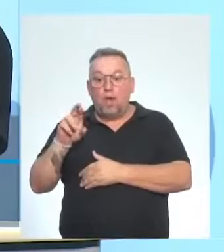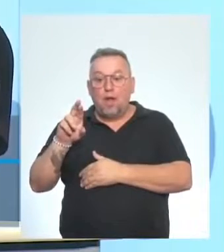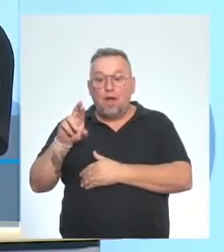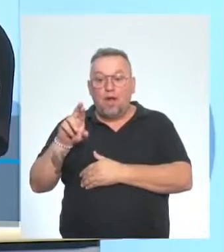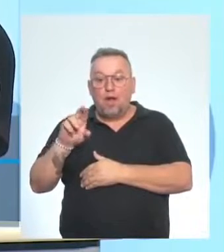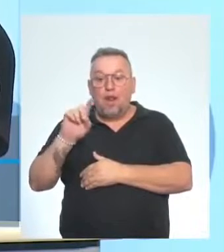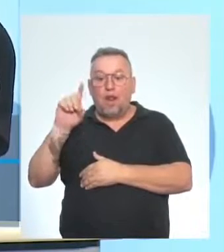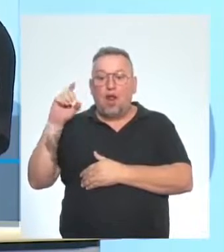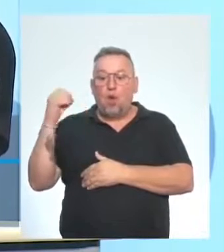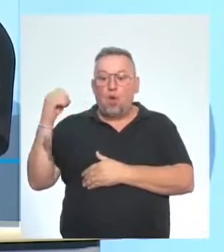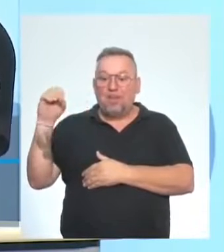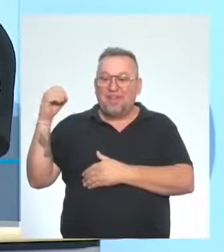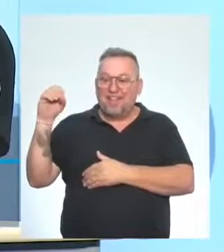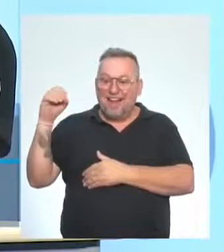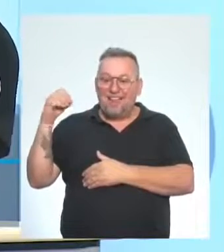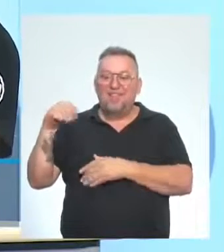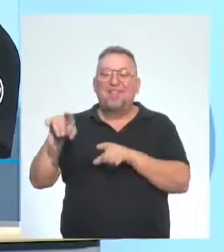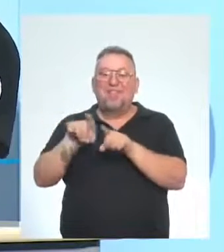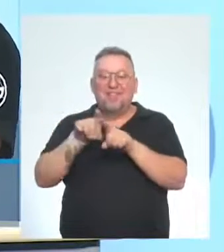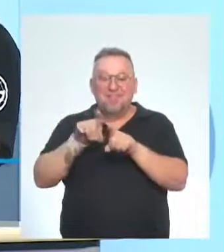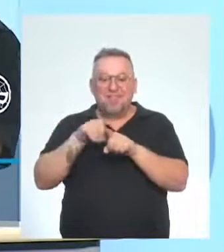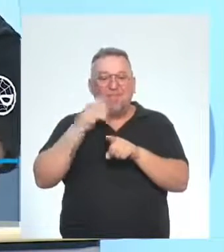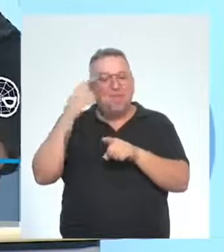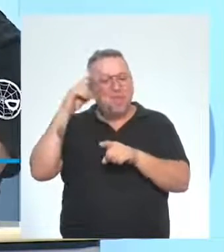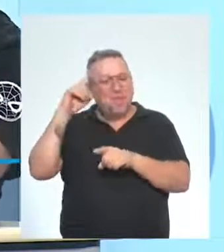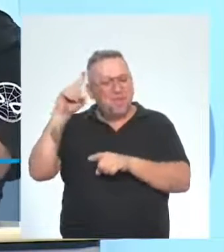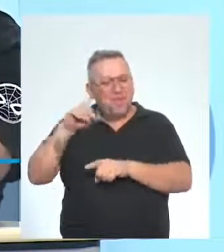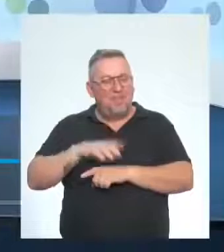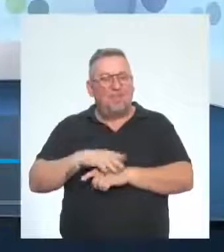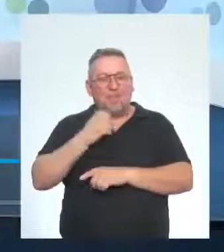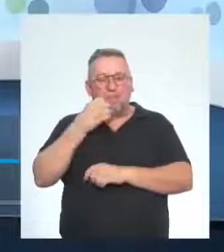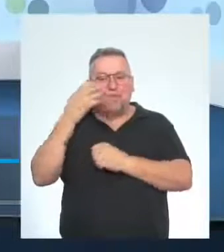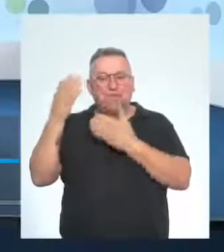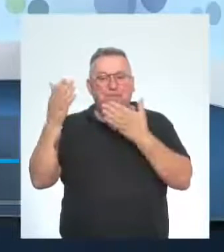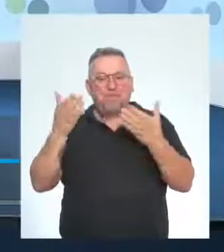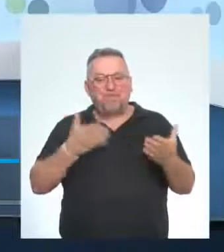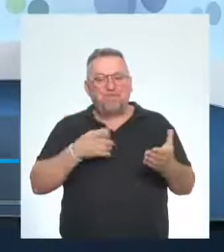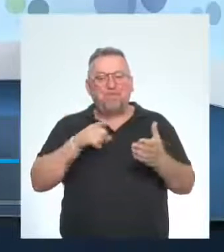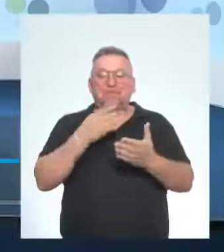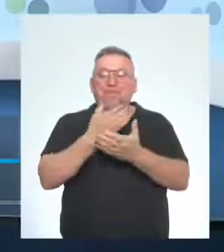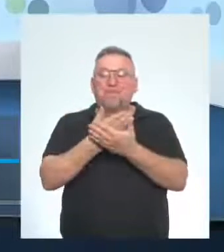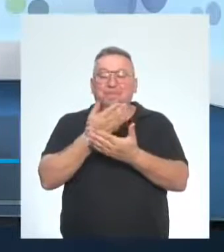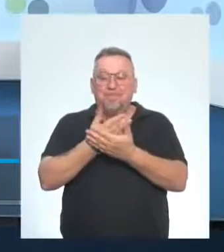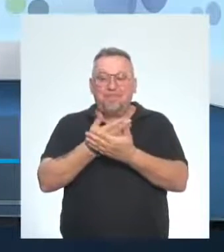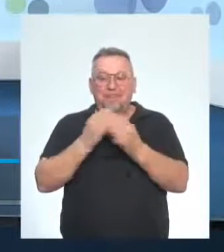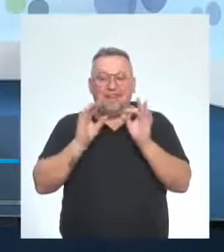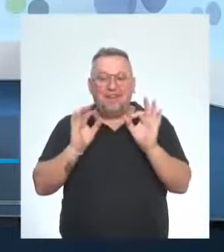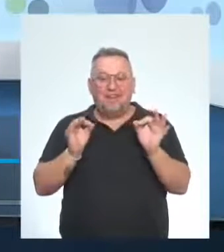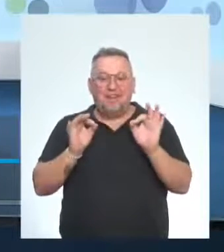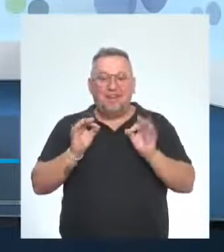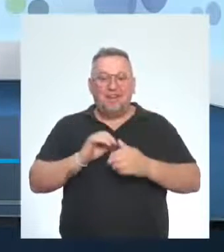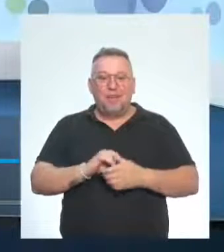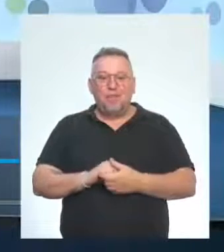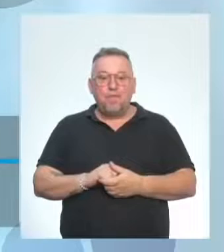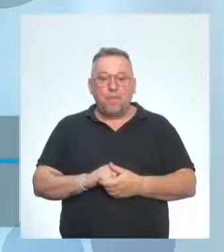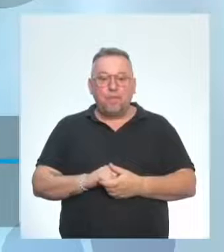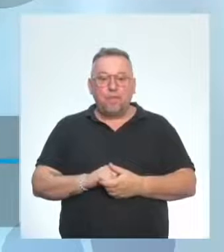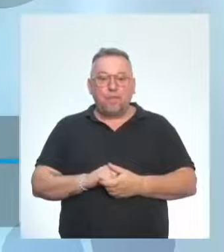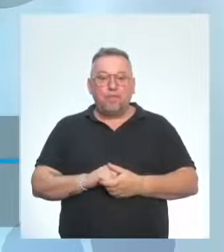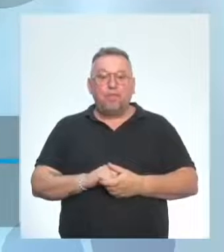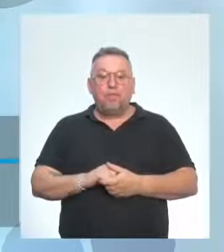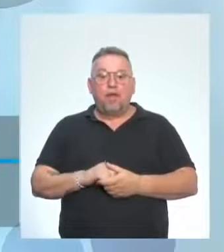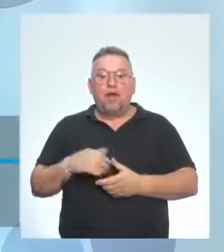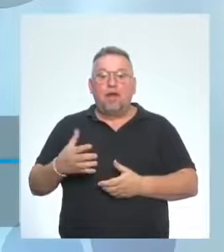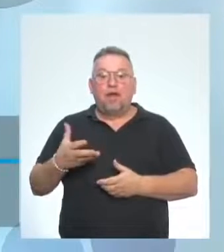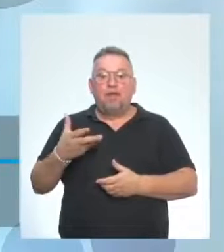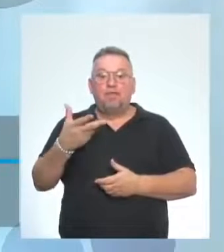Ruggeri, de Osasco também aqui. Bom dia, então sejam bem-vindos para essa aula, né? Opa, obrigado, professor.